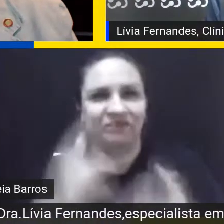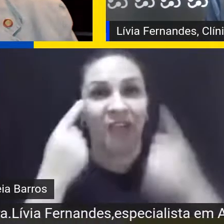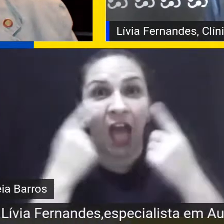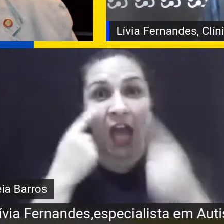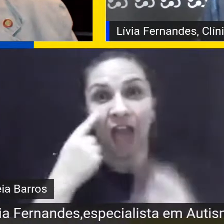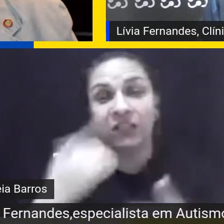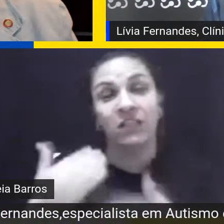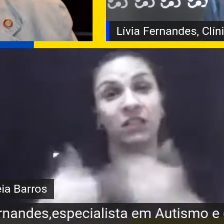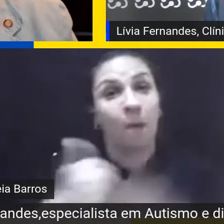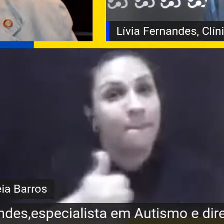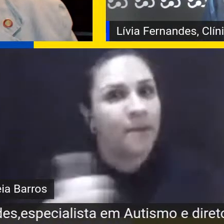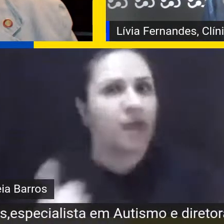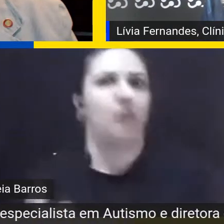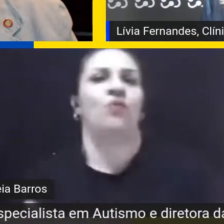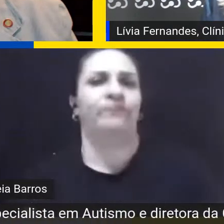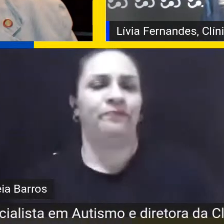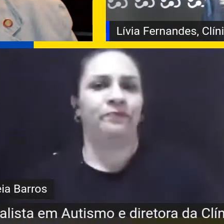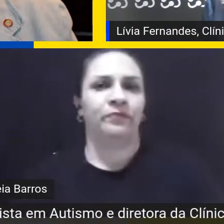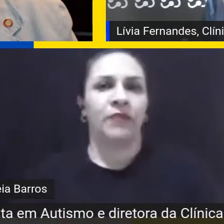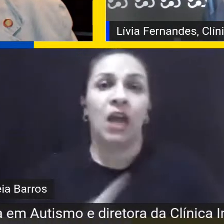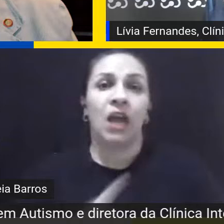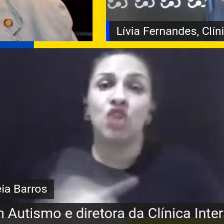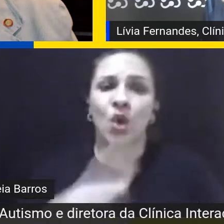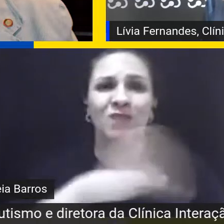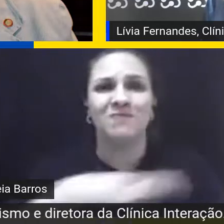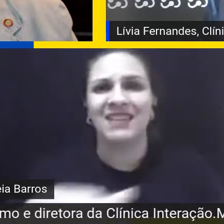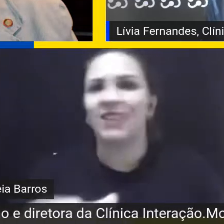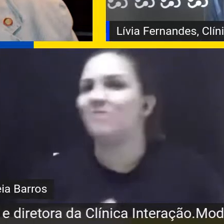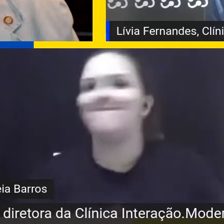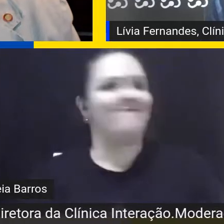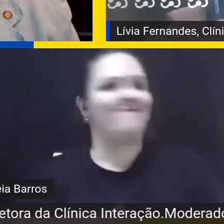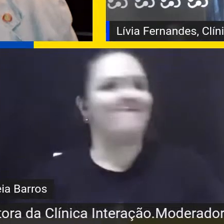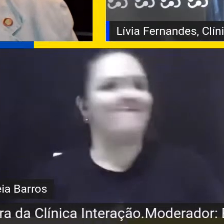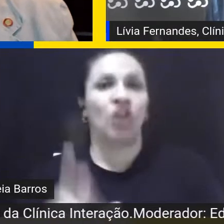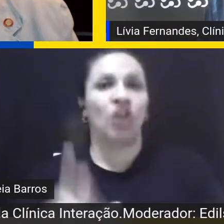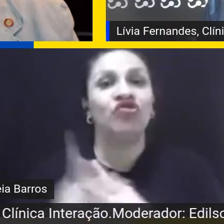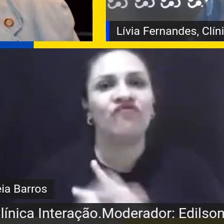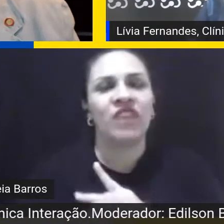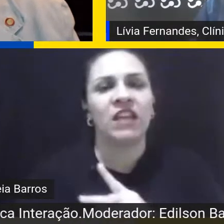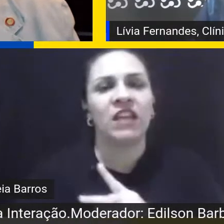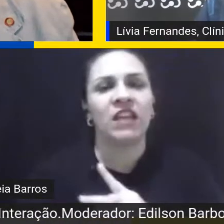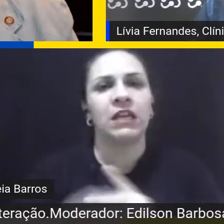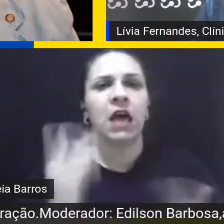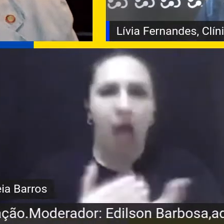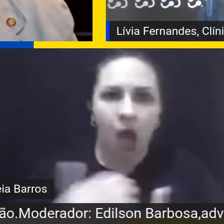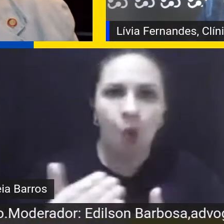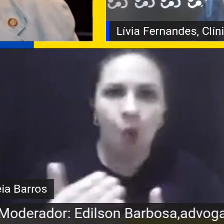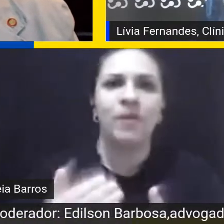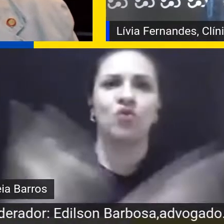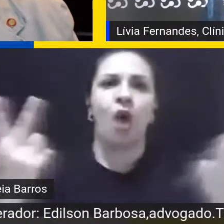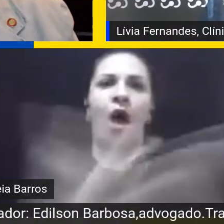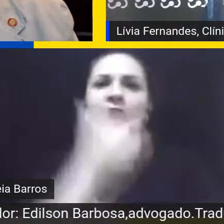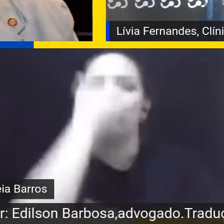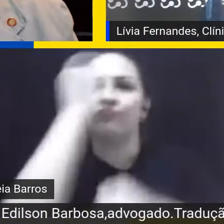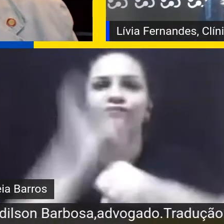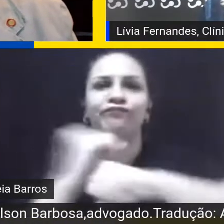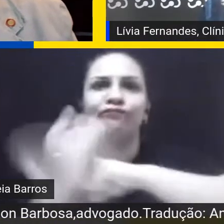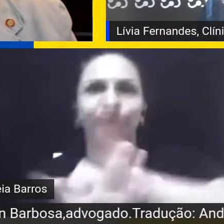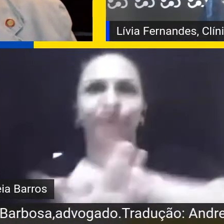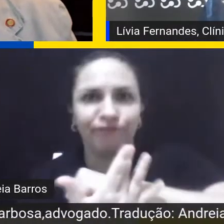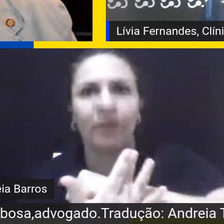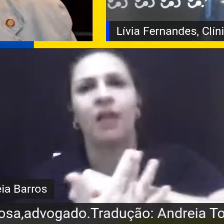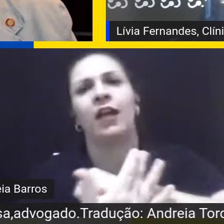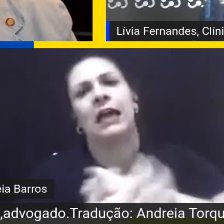melhor. Então, os nossos pequeninos, o que acontece? Assim que começou a pandemia, nós tentamos,